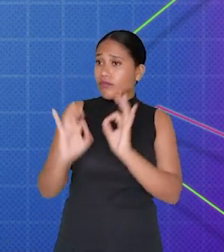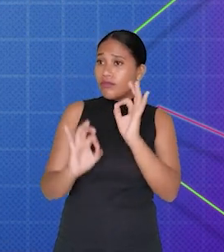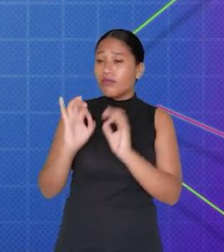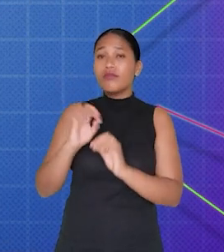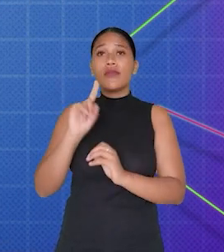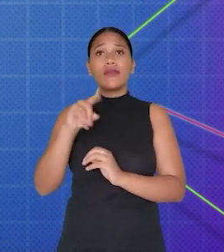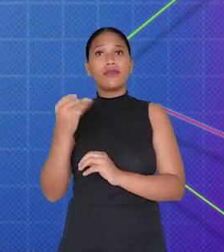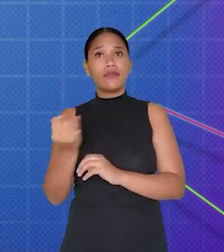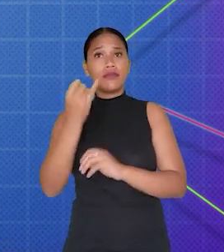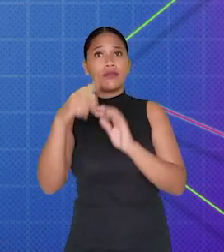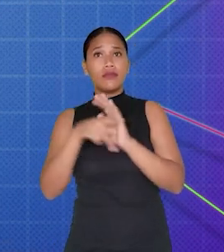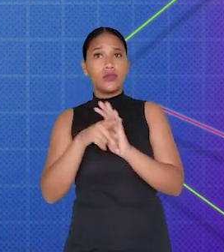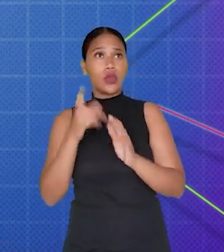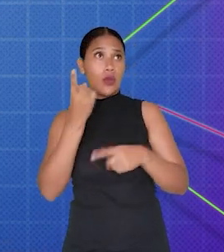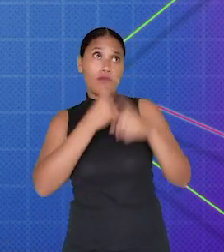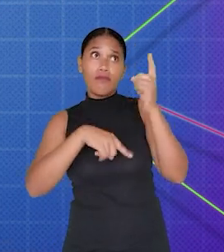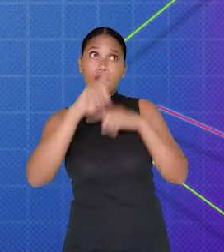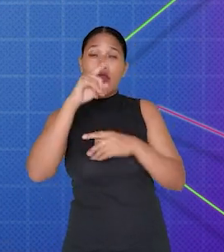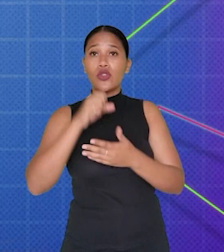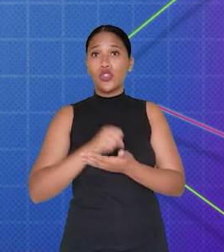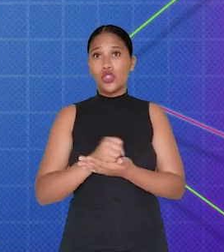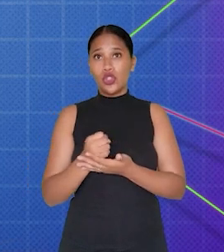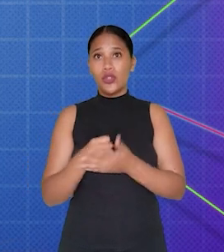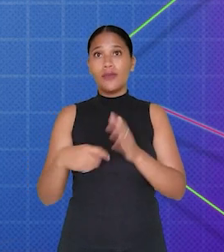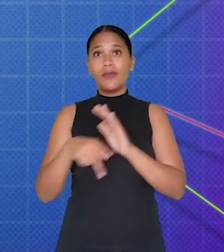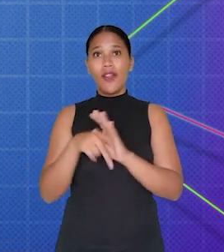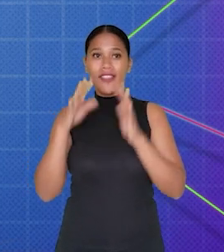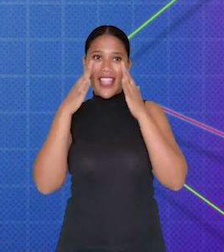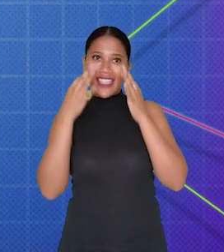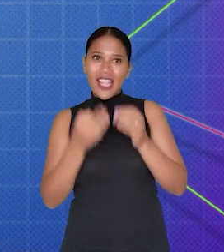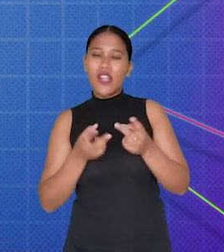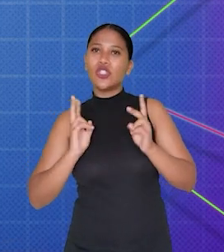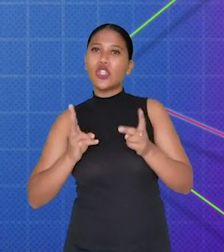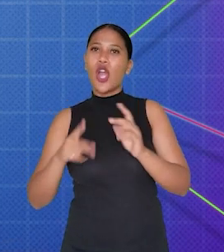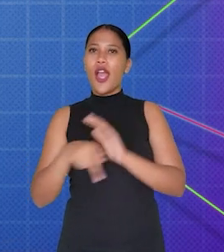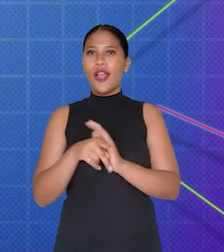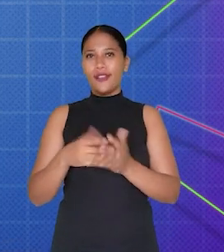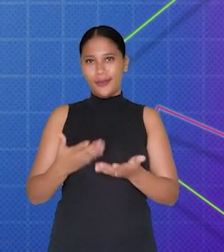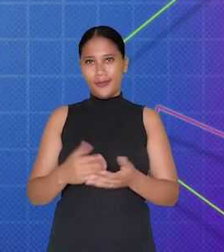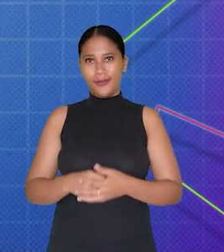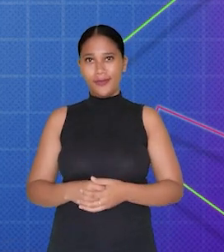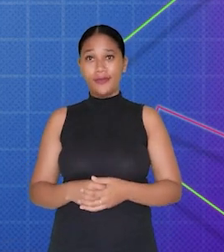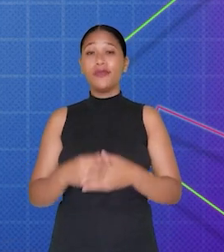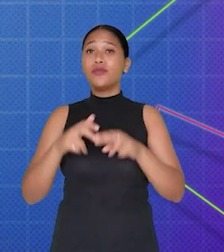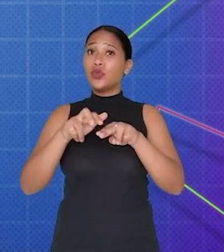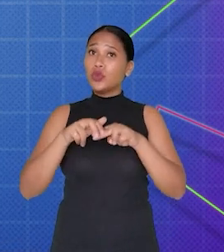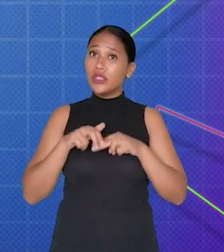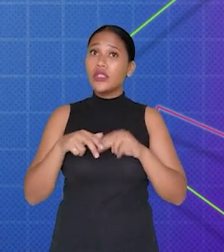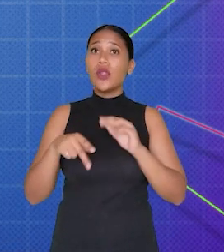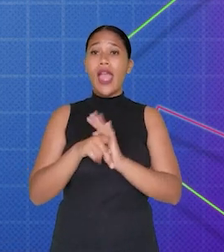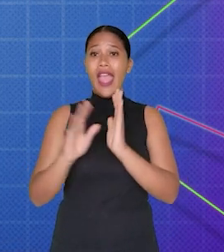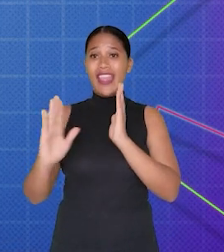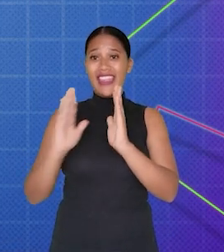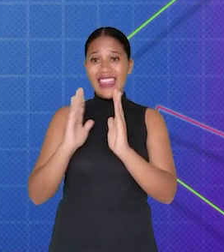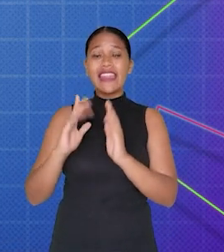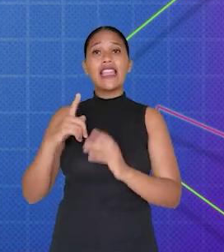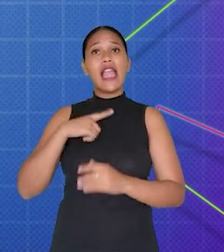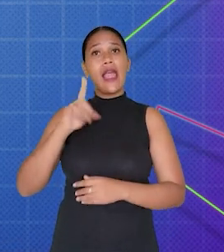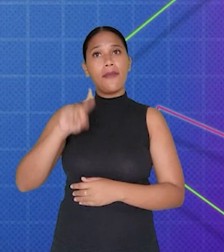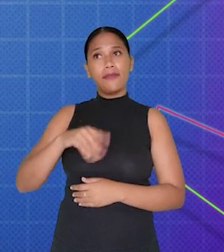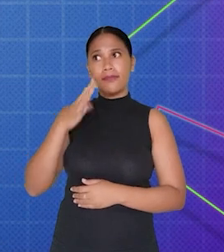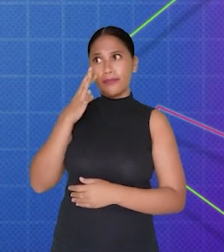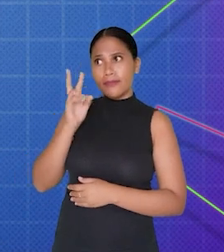projetados pode ser um fator determinante para o sucesso de um jogo, mantendo os jogadores engajados e motivados a continuar jogando. Por isso, é uma